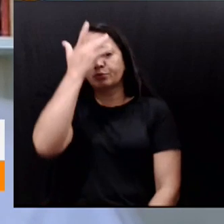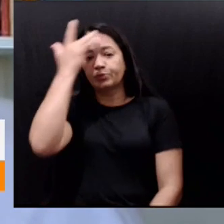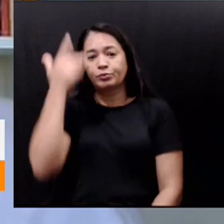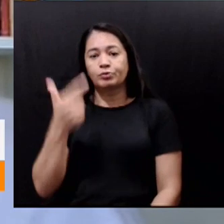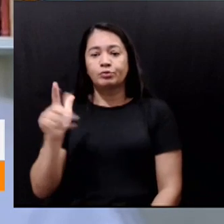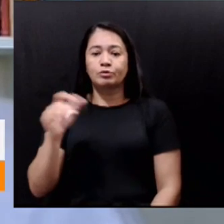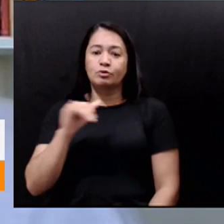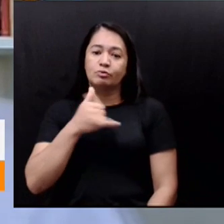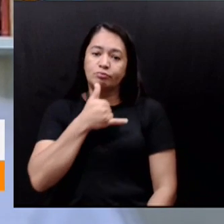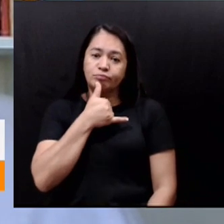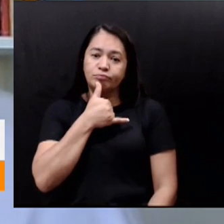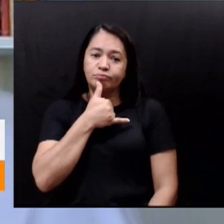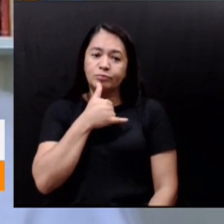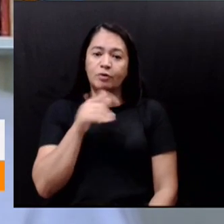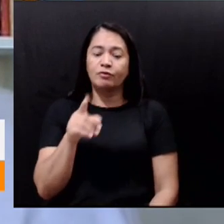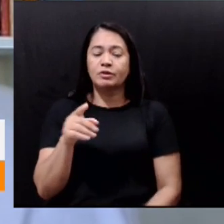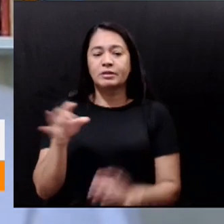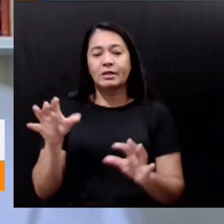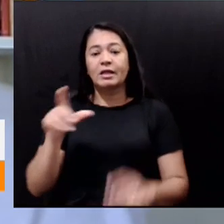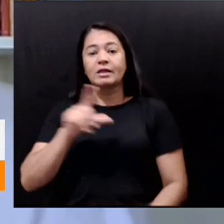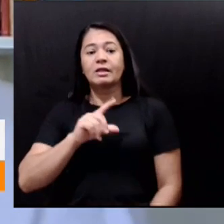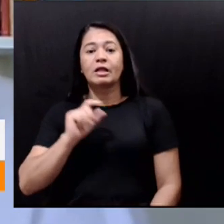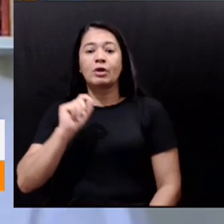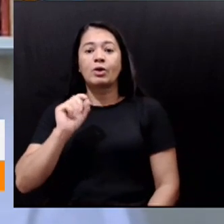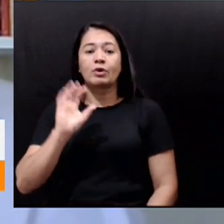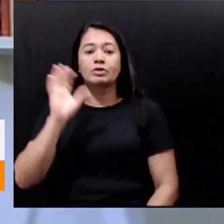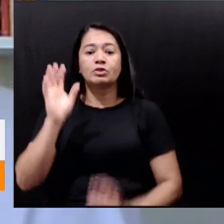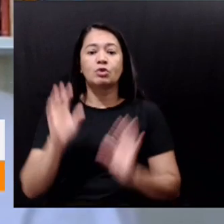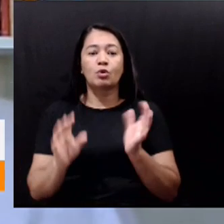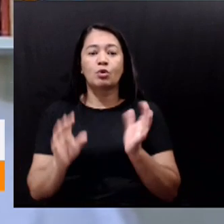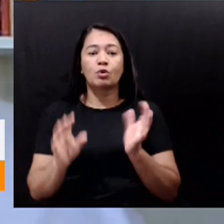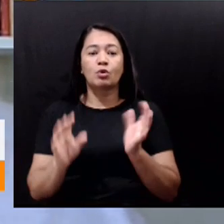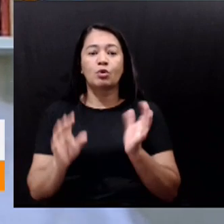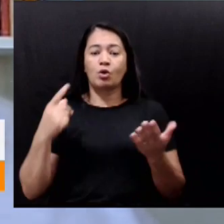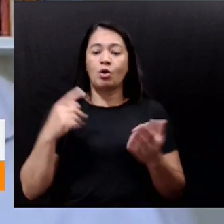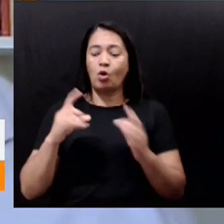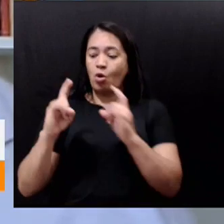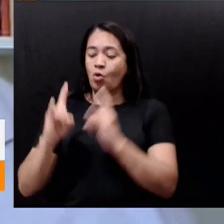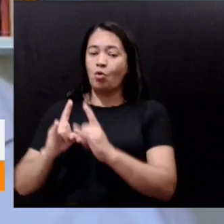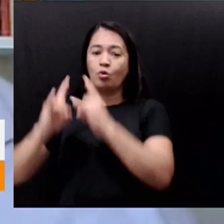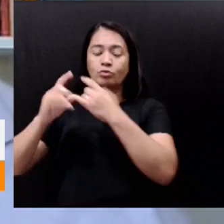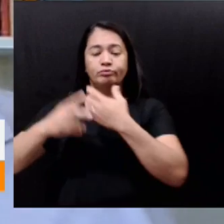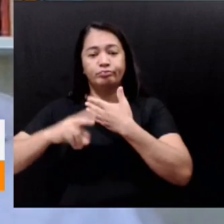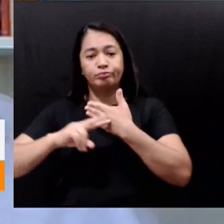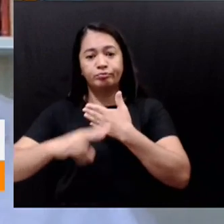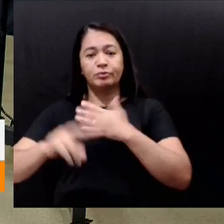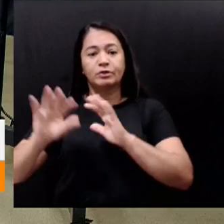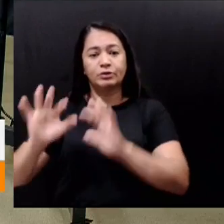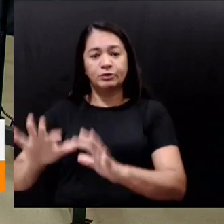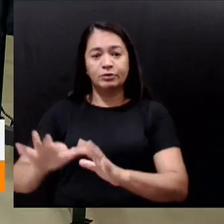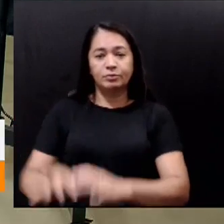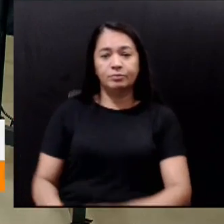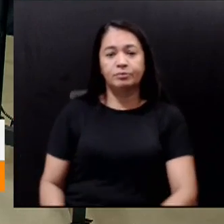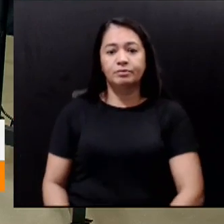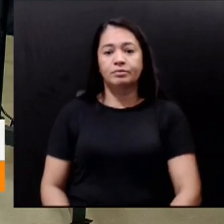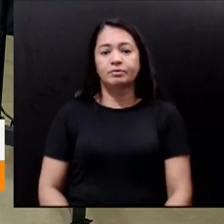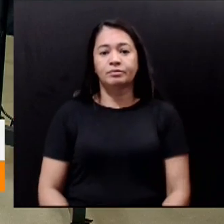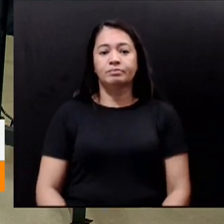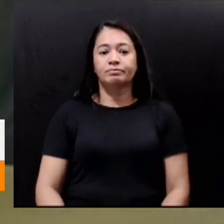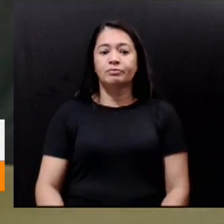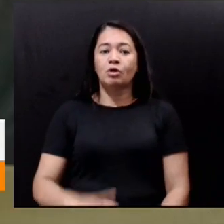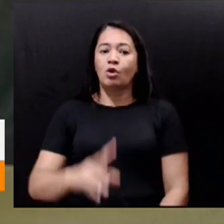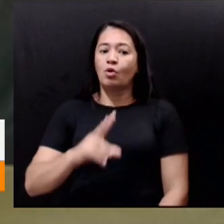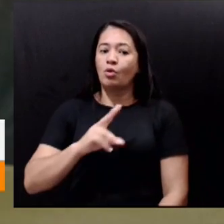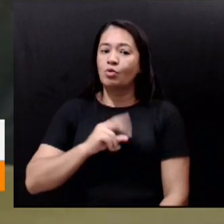uma conjunção de coisas onde o condomínio vai refletir isso. Poxa vida, é interessante,